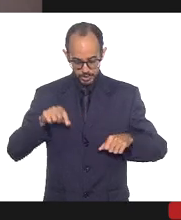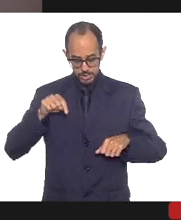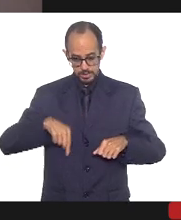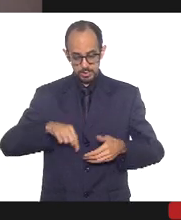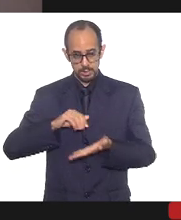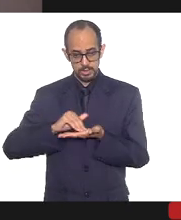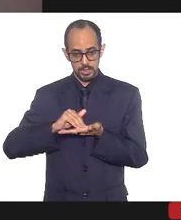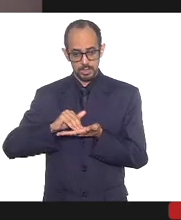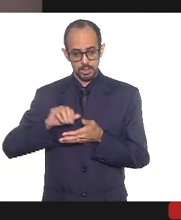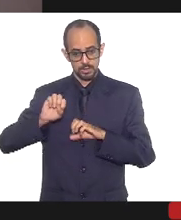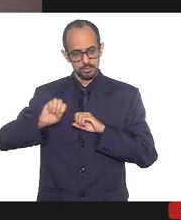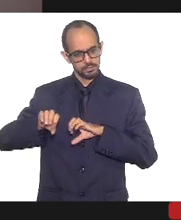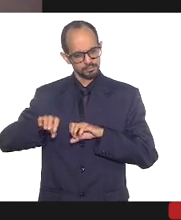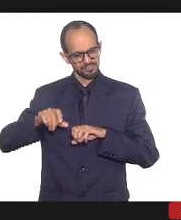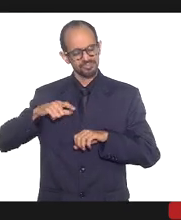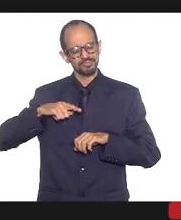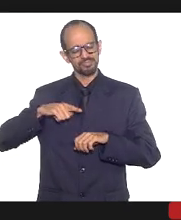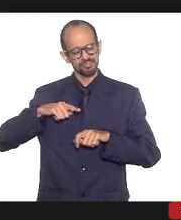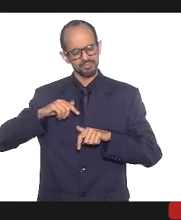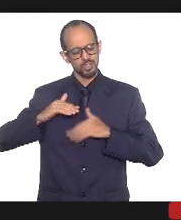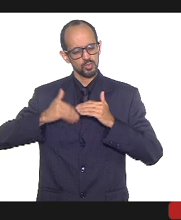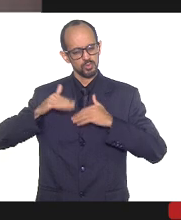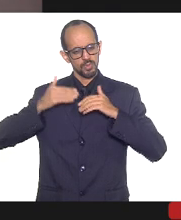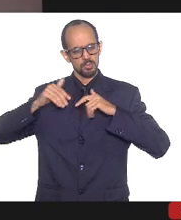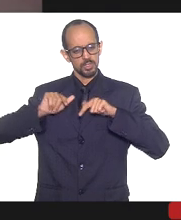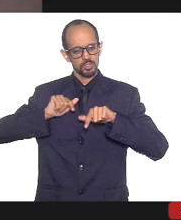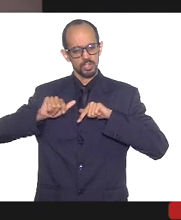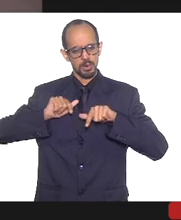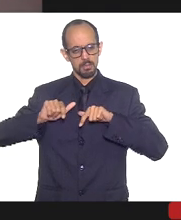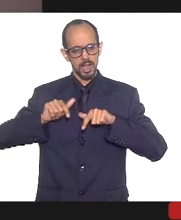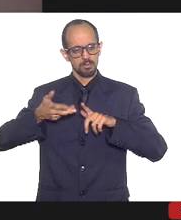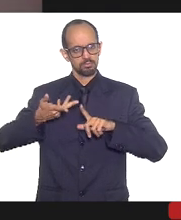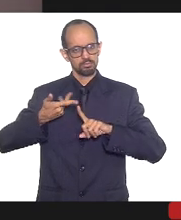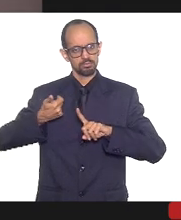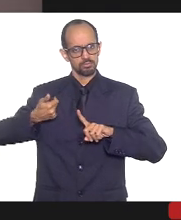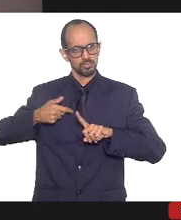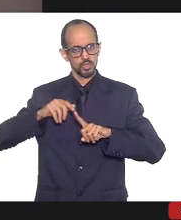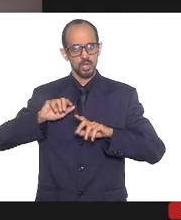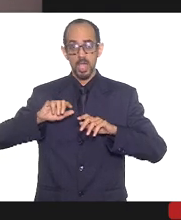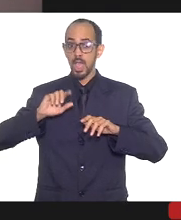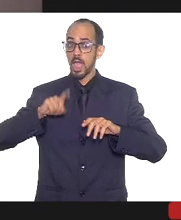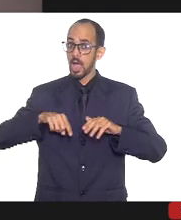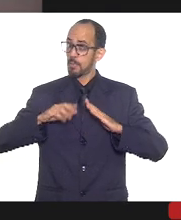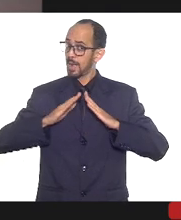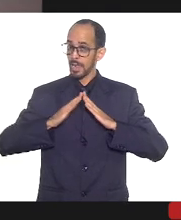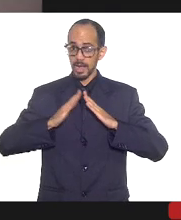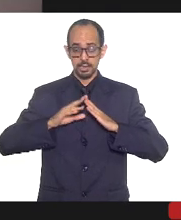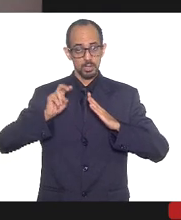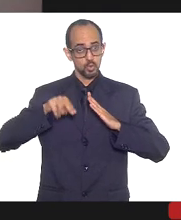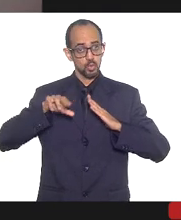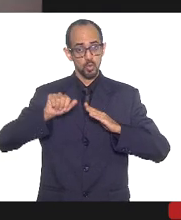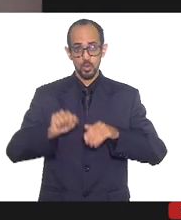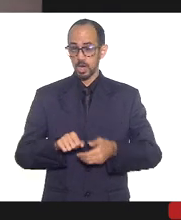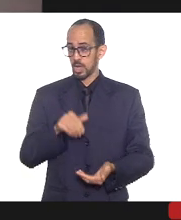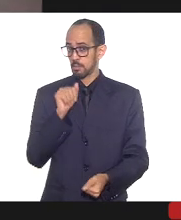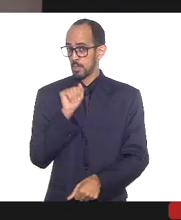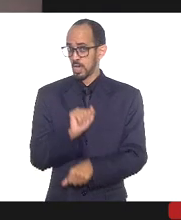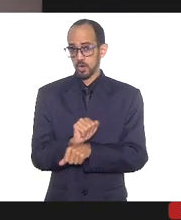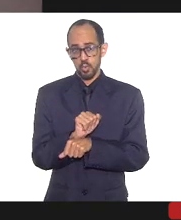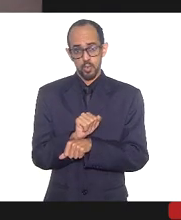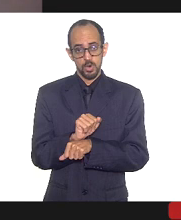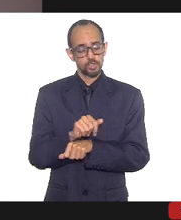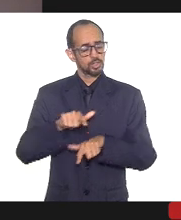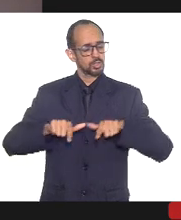desenvolvendo trabalhos fantásticos. Os professores, acho que é uma das poucas classes que realmente nunca parou. A gente tem trabalhado muito mais e